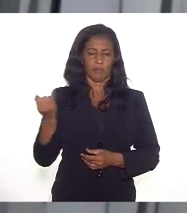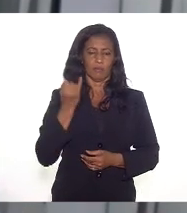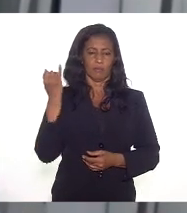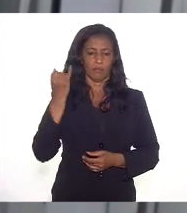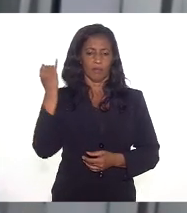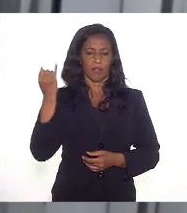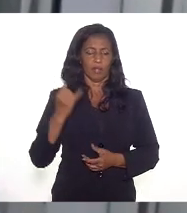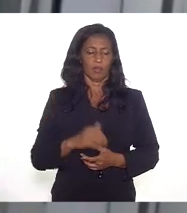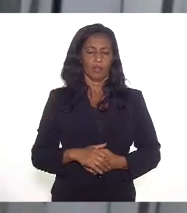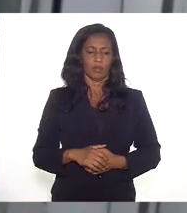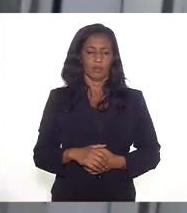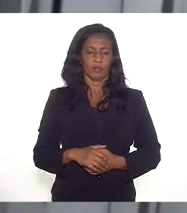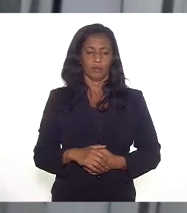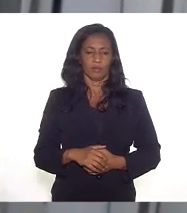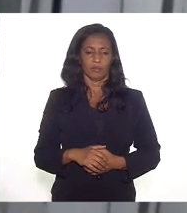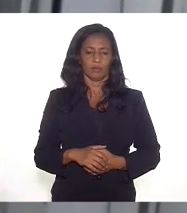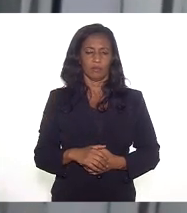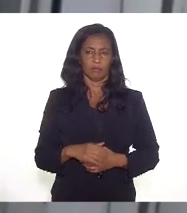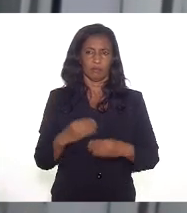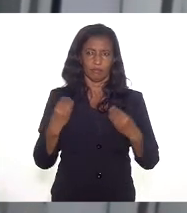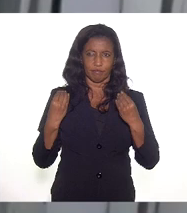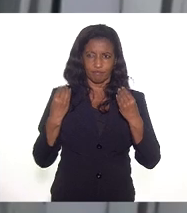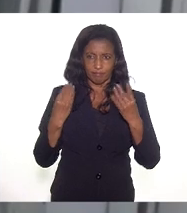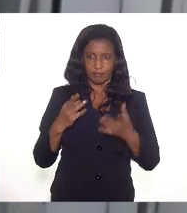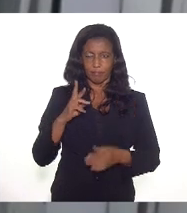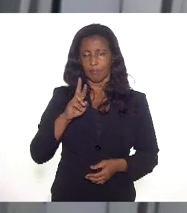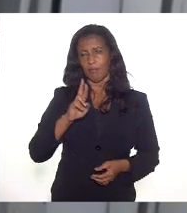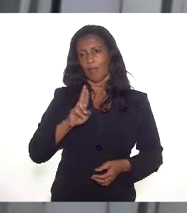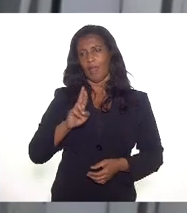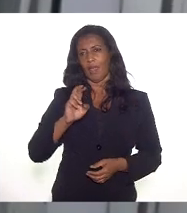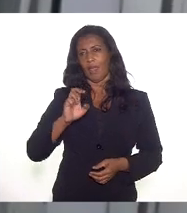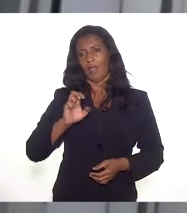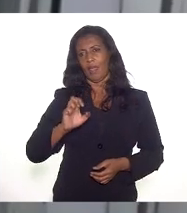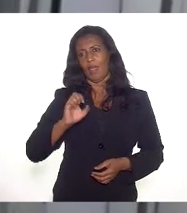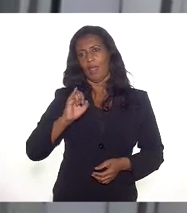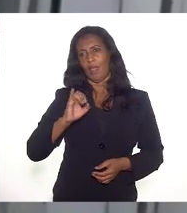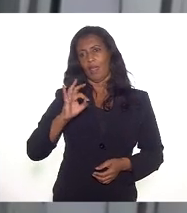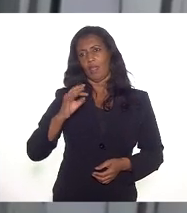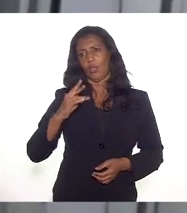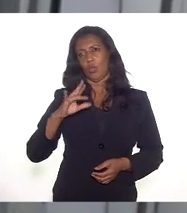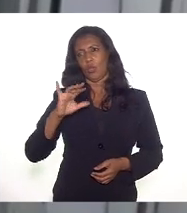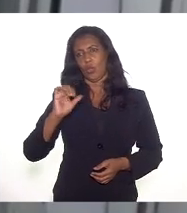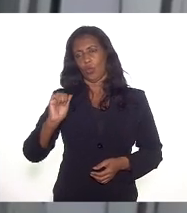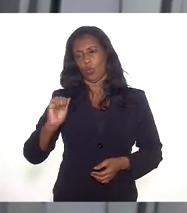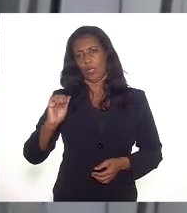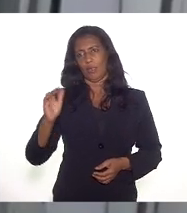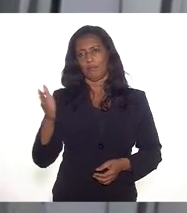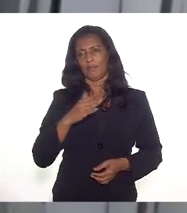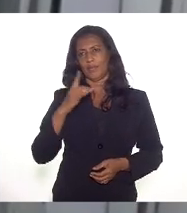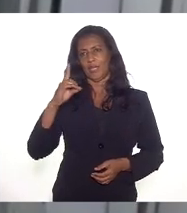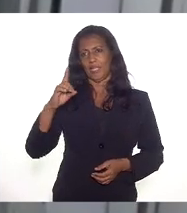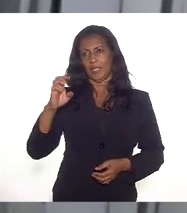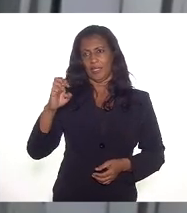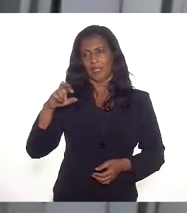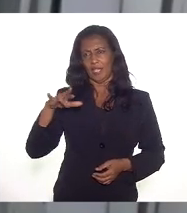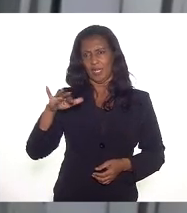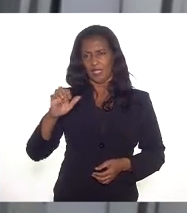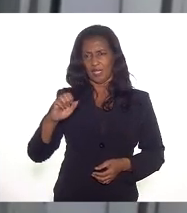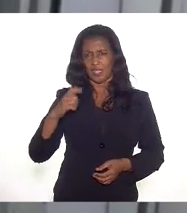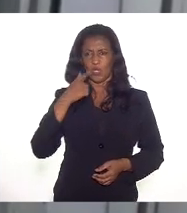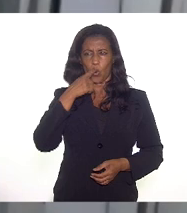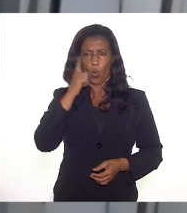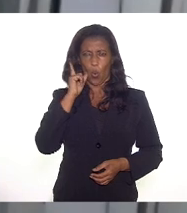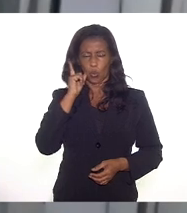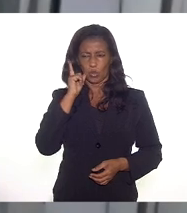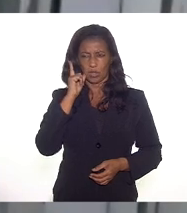importantes trazidos pela reitora Denise Pires de Carvalho, da UFRJ, na entrevista coletiva que concedeu na manhã